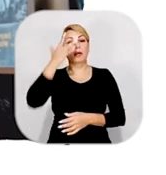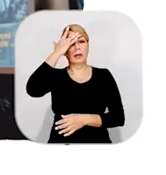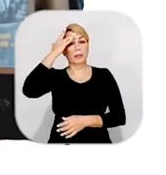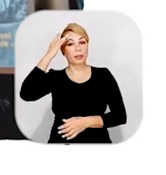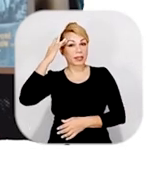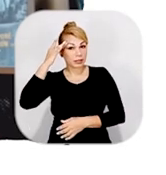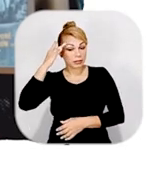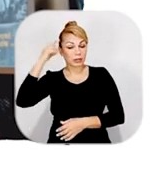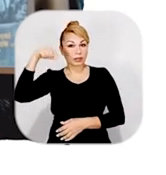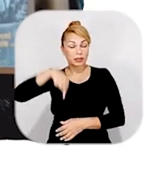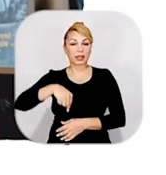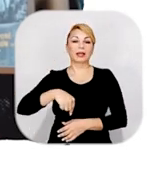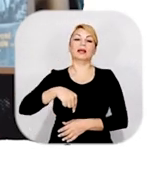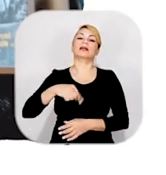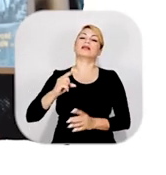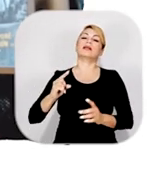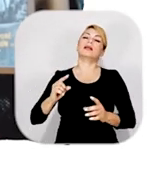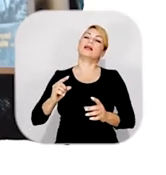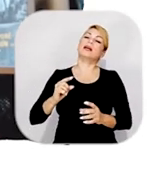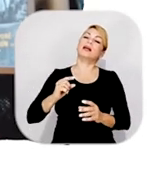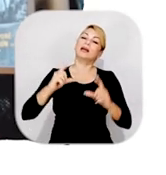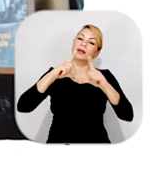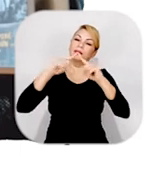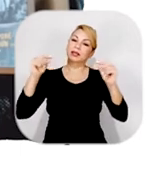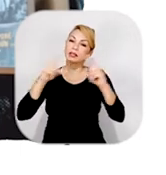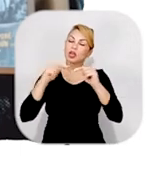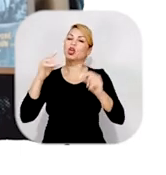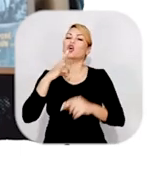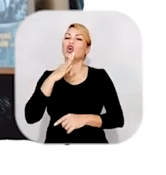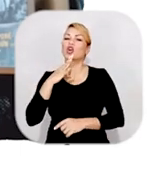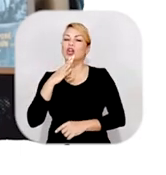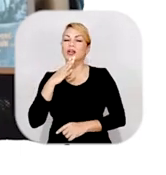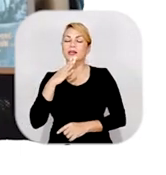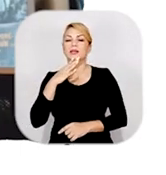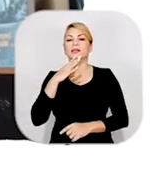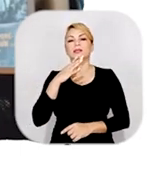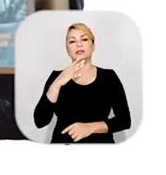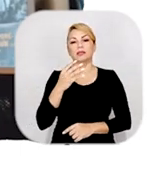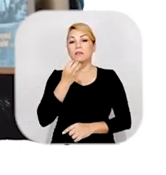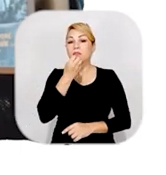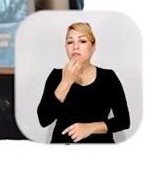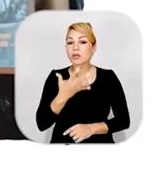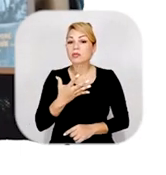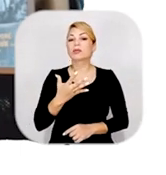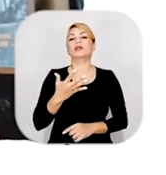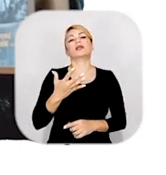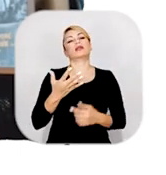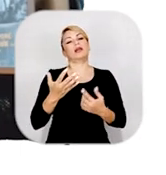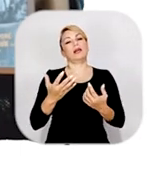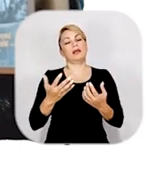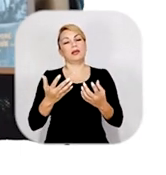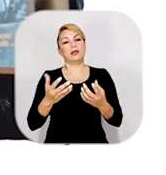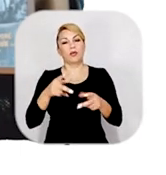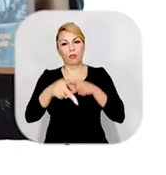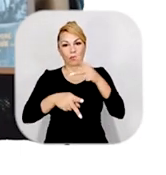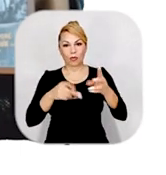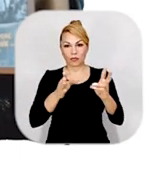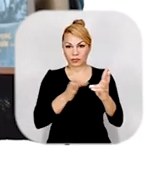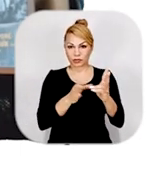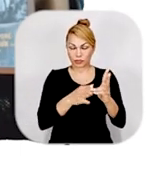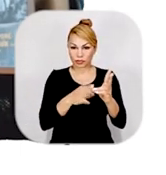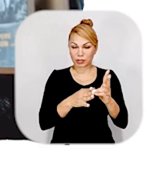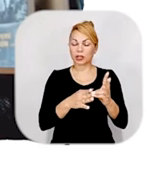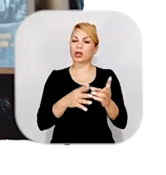que conhece bem o Cinta Larga, ela disse que tinha um trabalho do Franz Kaspar, que é um outro etnólogo que